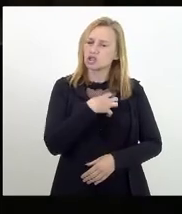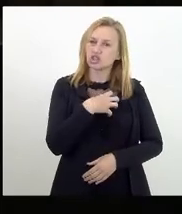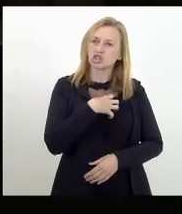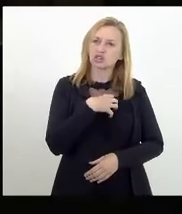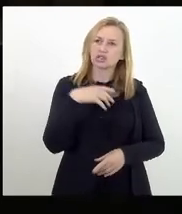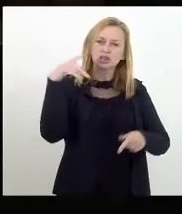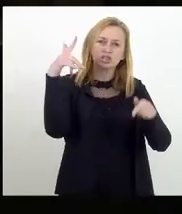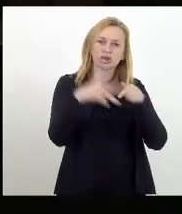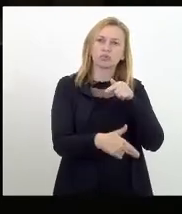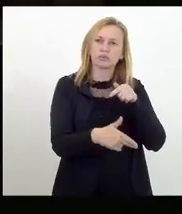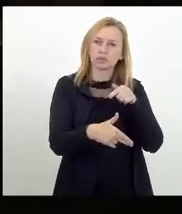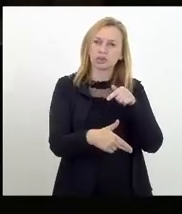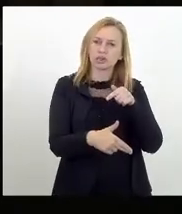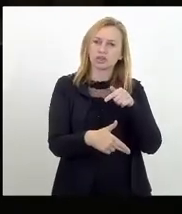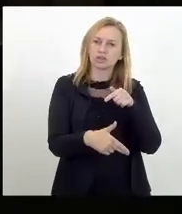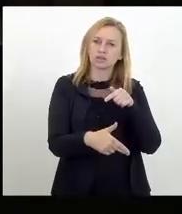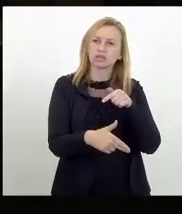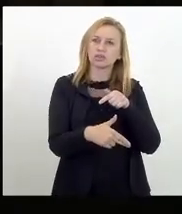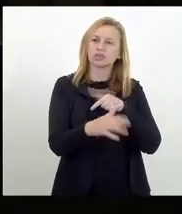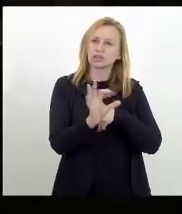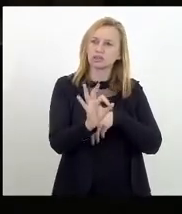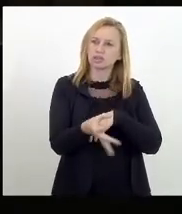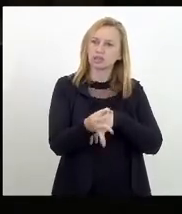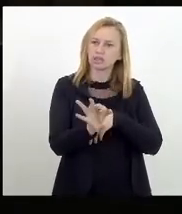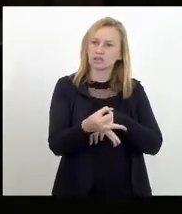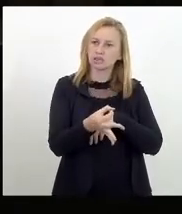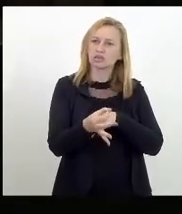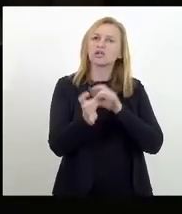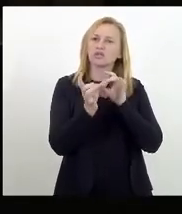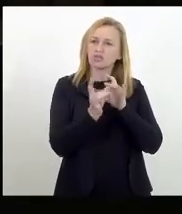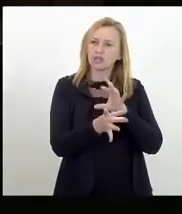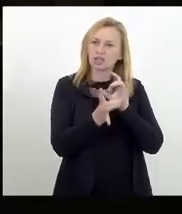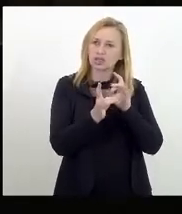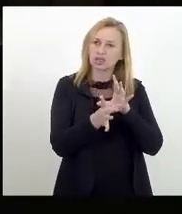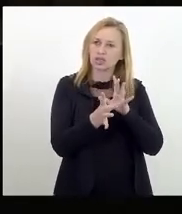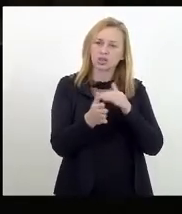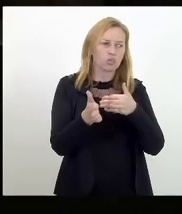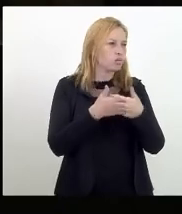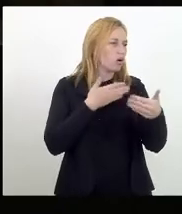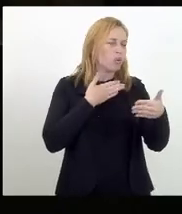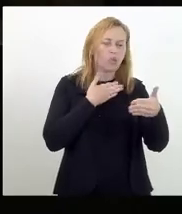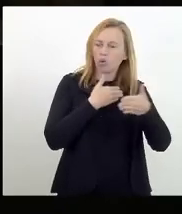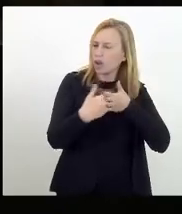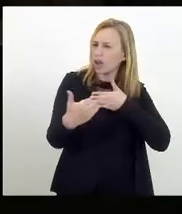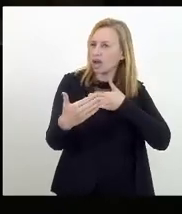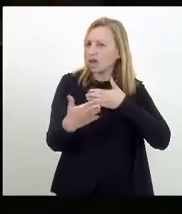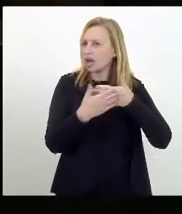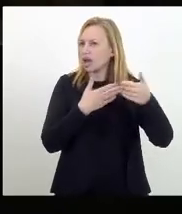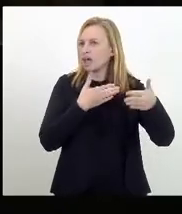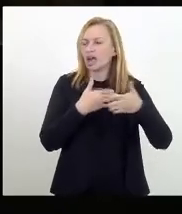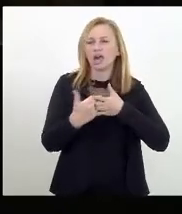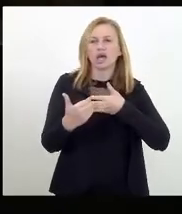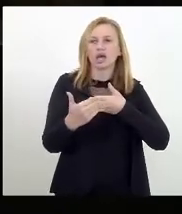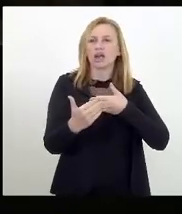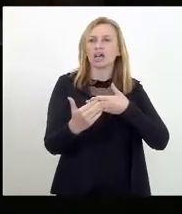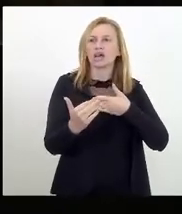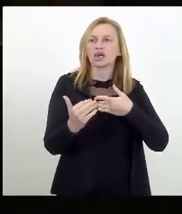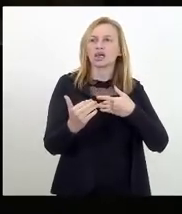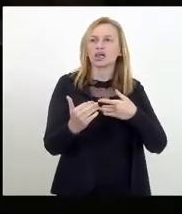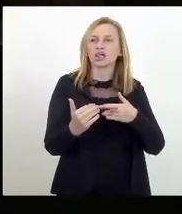de impedir exatamente que seja vendido quando quer que seja